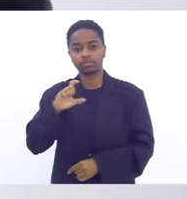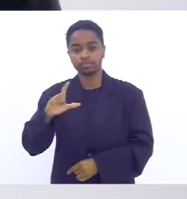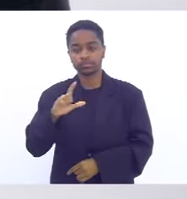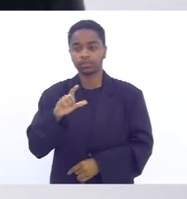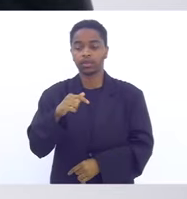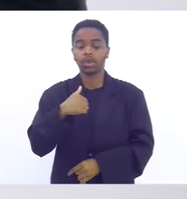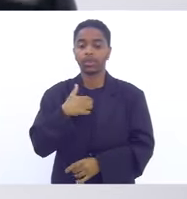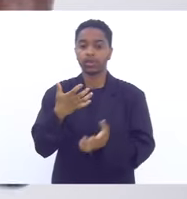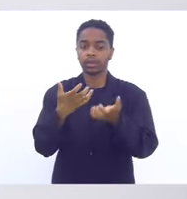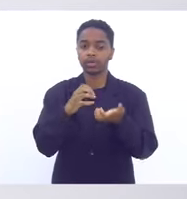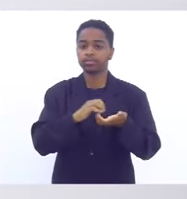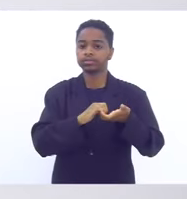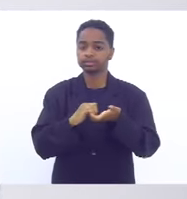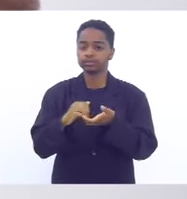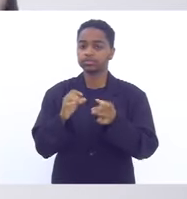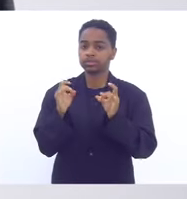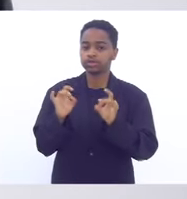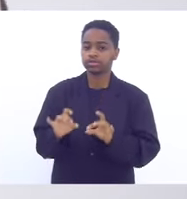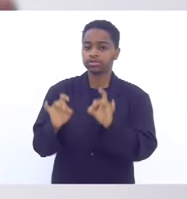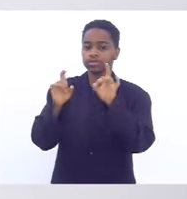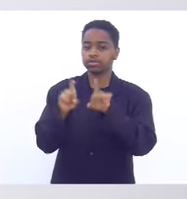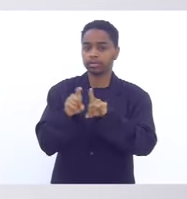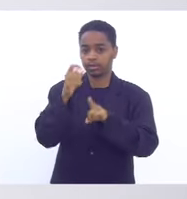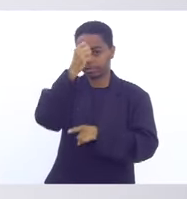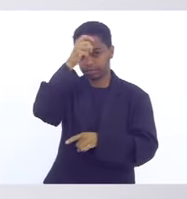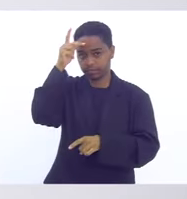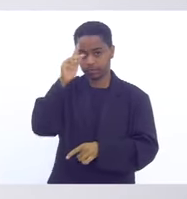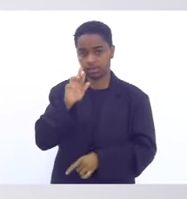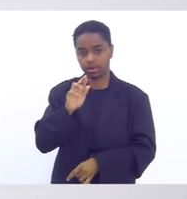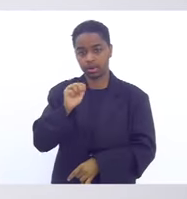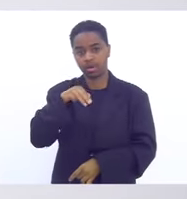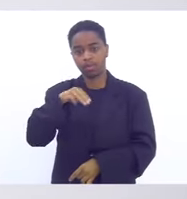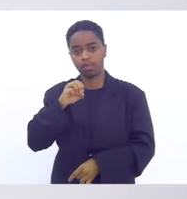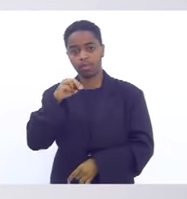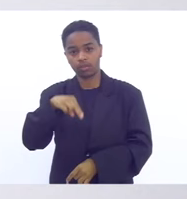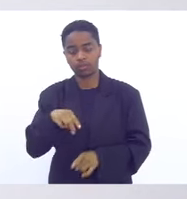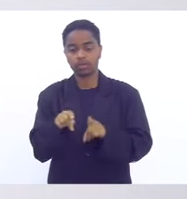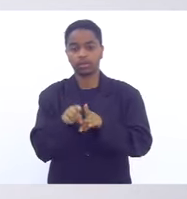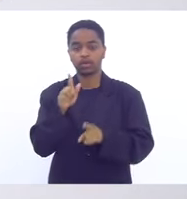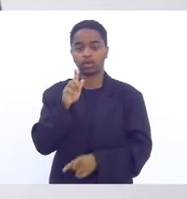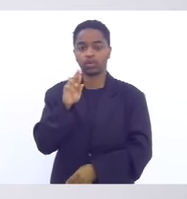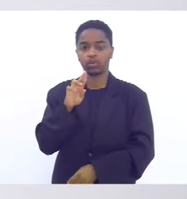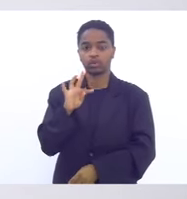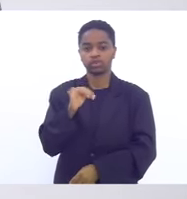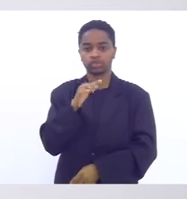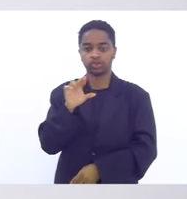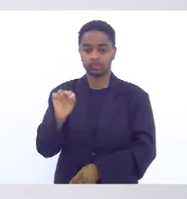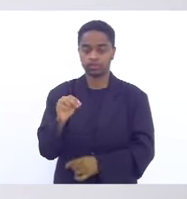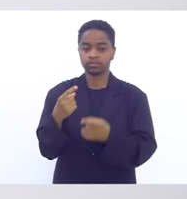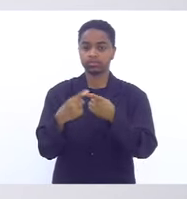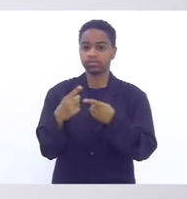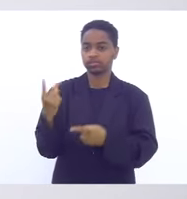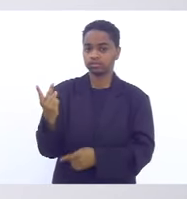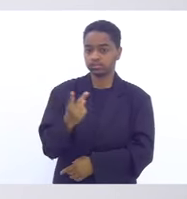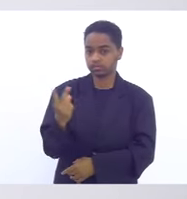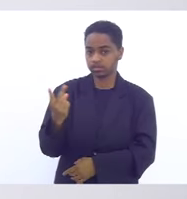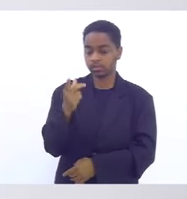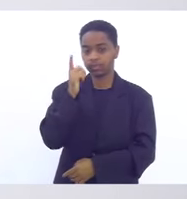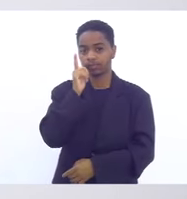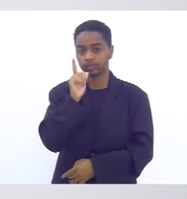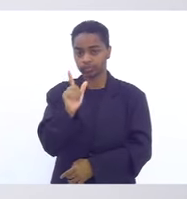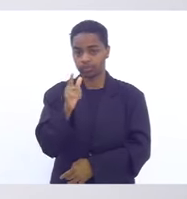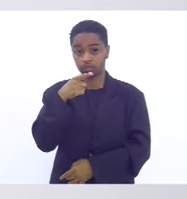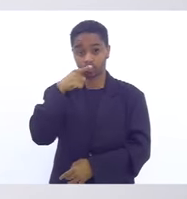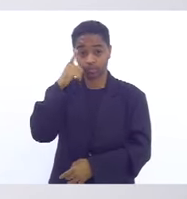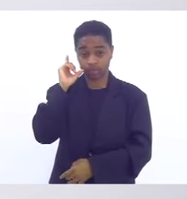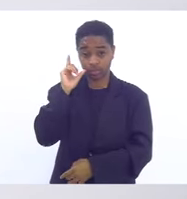eu quero fazer uma saudação muito especial ao prefeito Ramon e ao prefeito Gutinho, porque conseguiram reunir